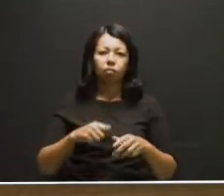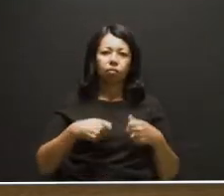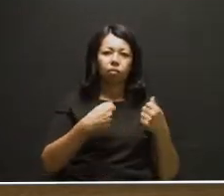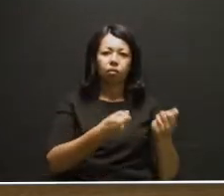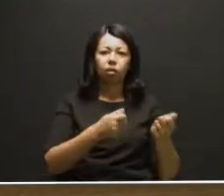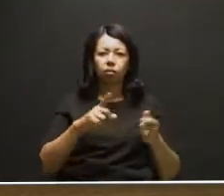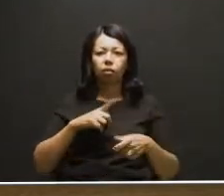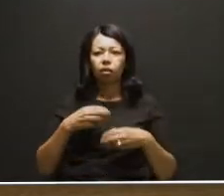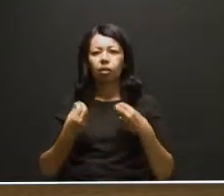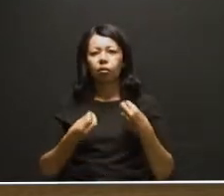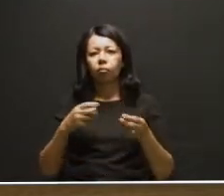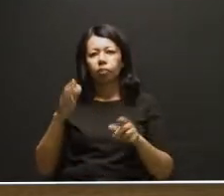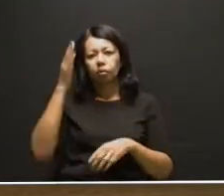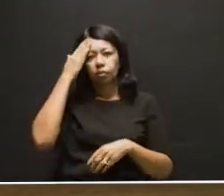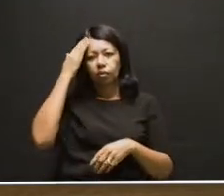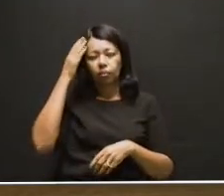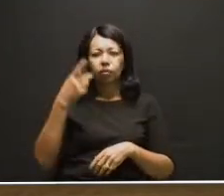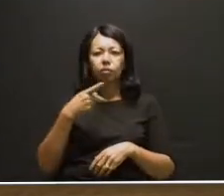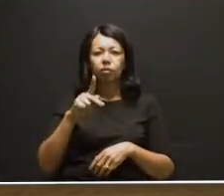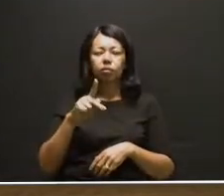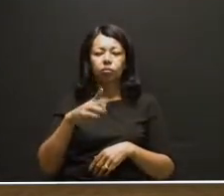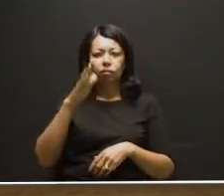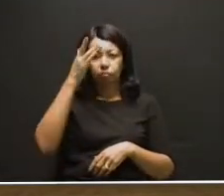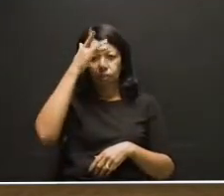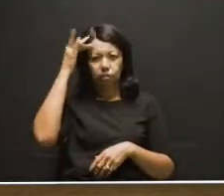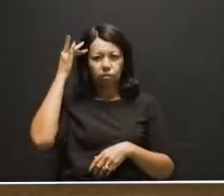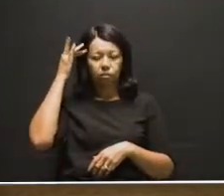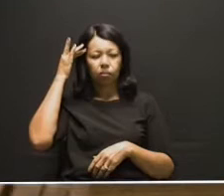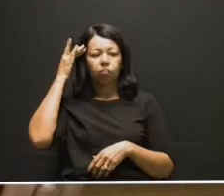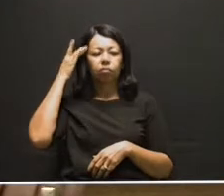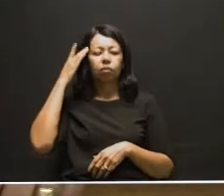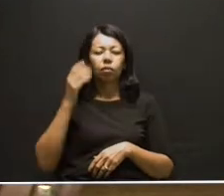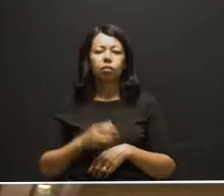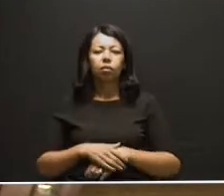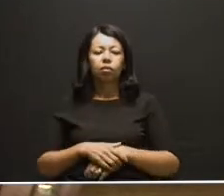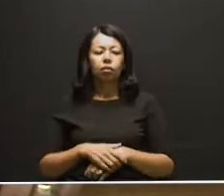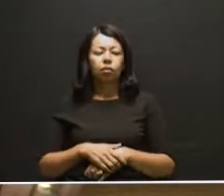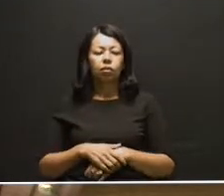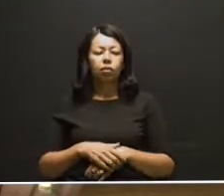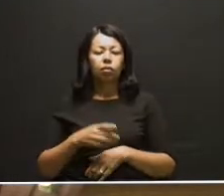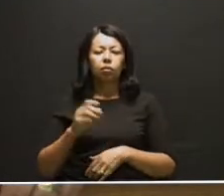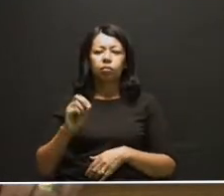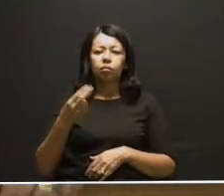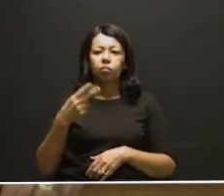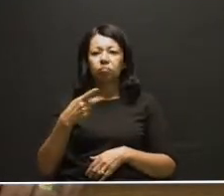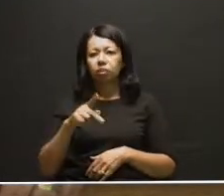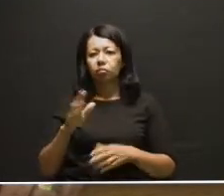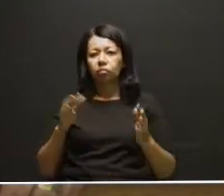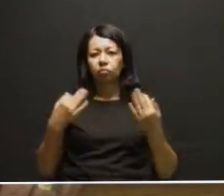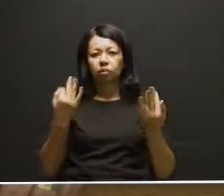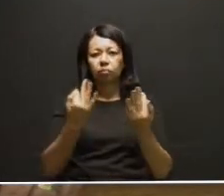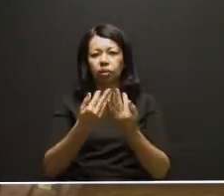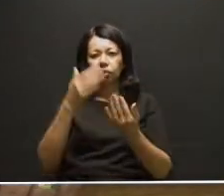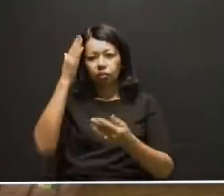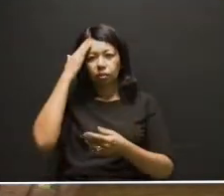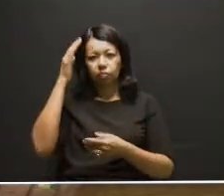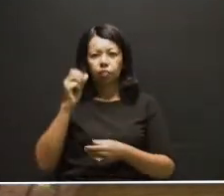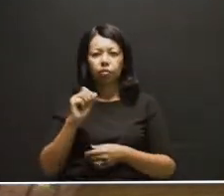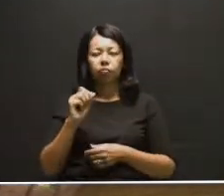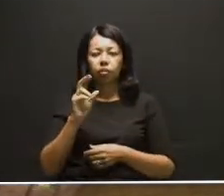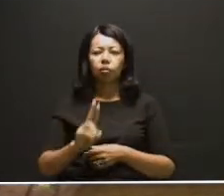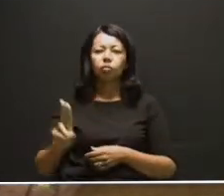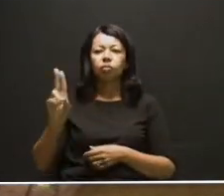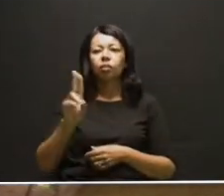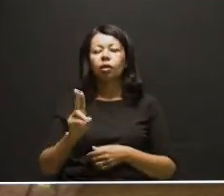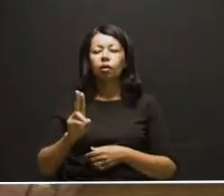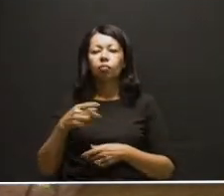tem como saber se realmente o seu o seu ente querido de repente você através de um parente seu saiba o que foi gasto que foi